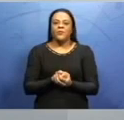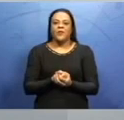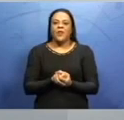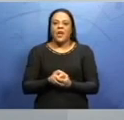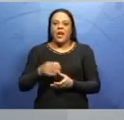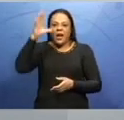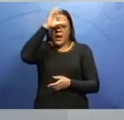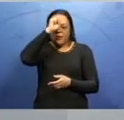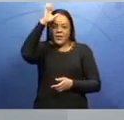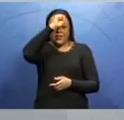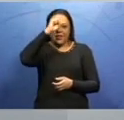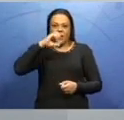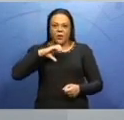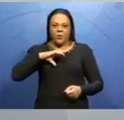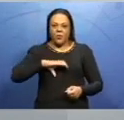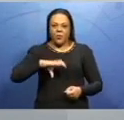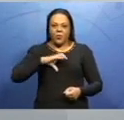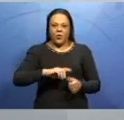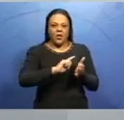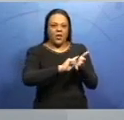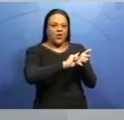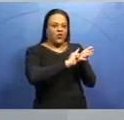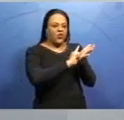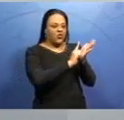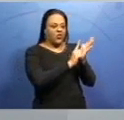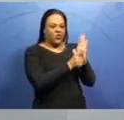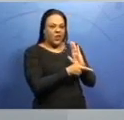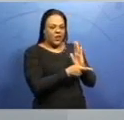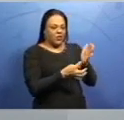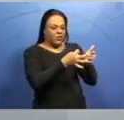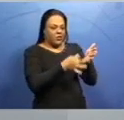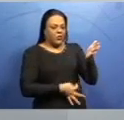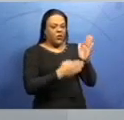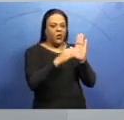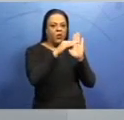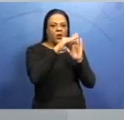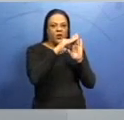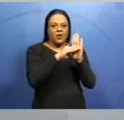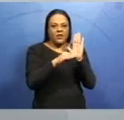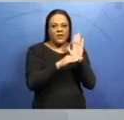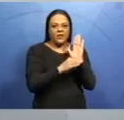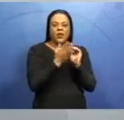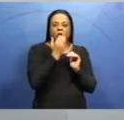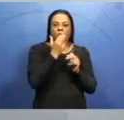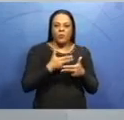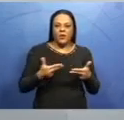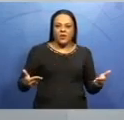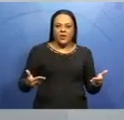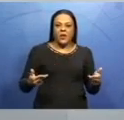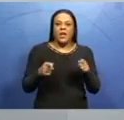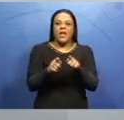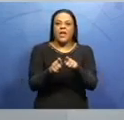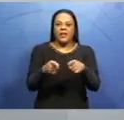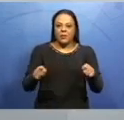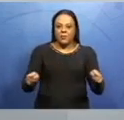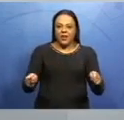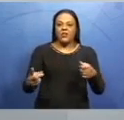língua portuguesa gênero textual, uma receita culinária e em gramática conjugação